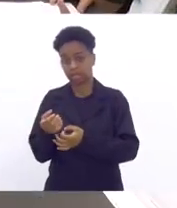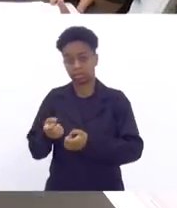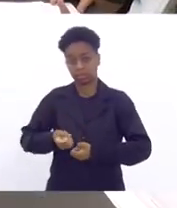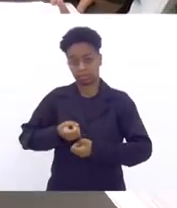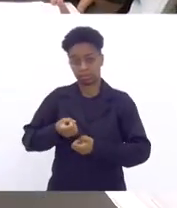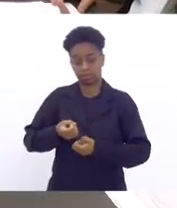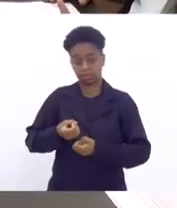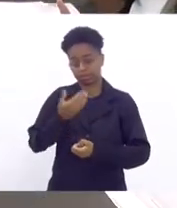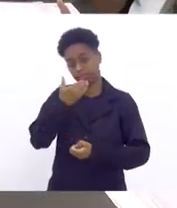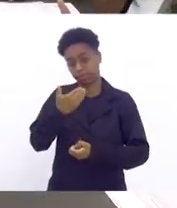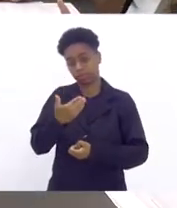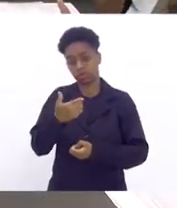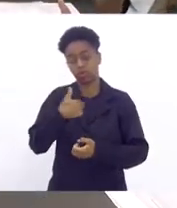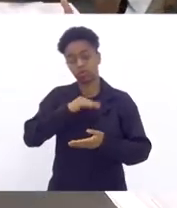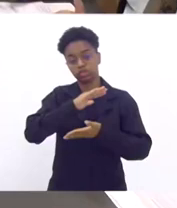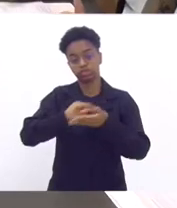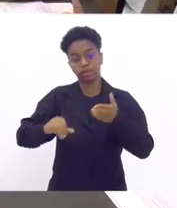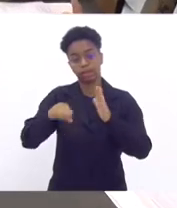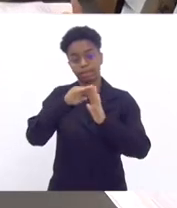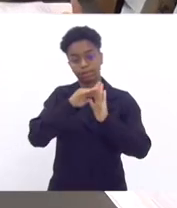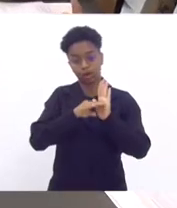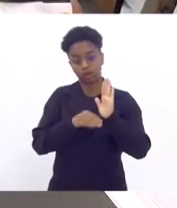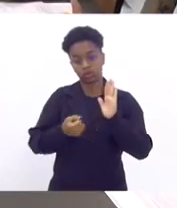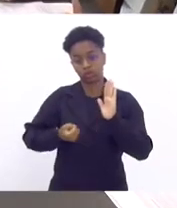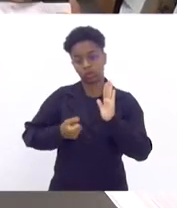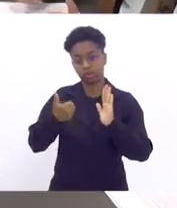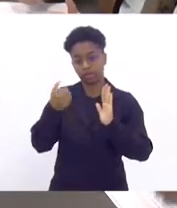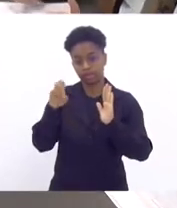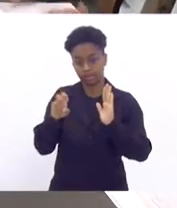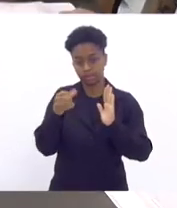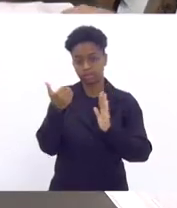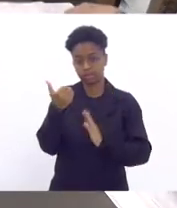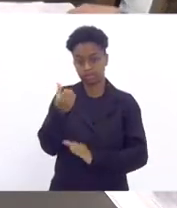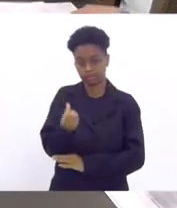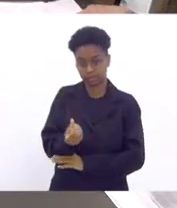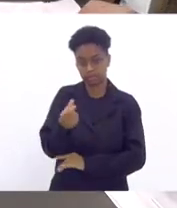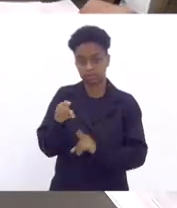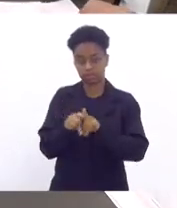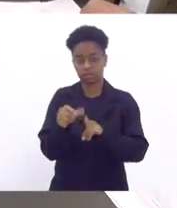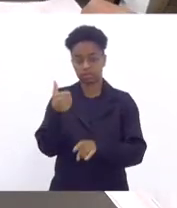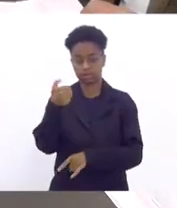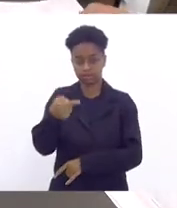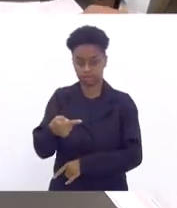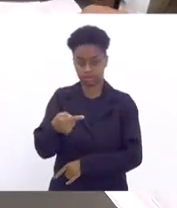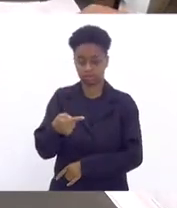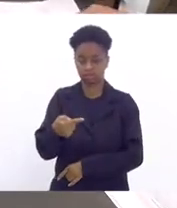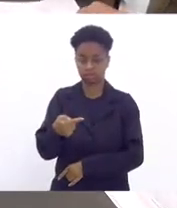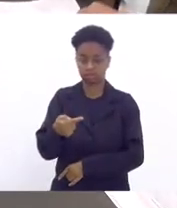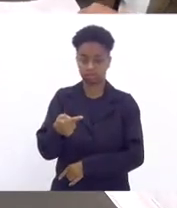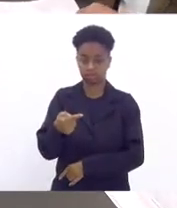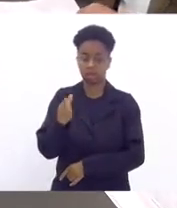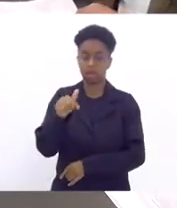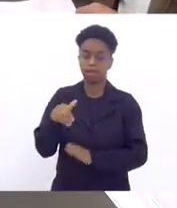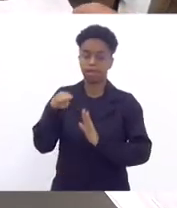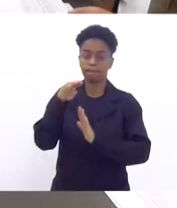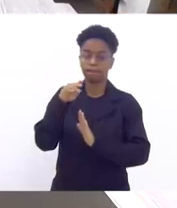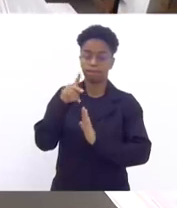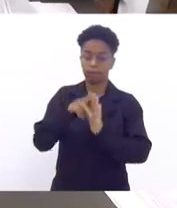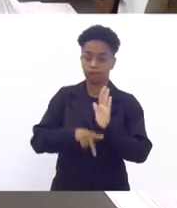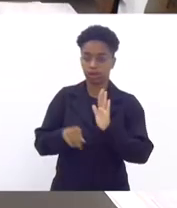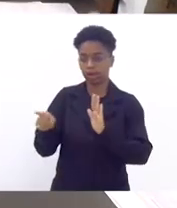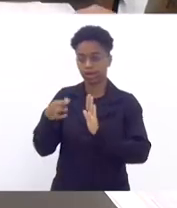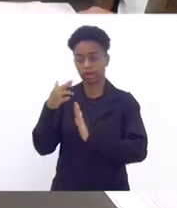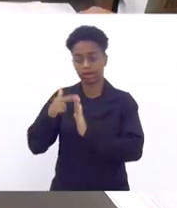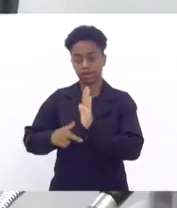retirar da pauta o item número 15 16 e 17 da pauta que são os projetos de relatoria